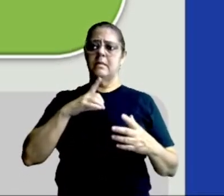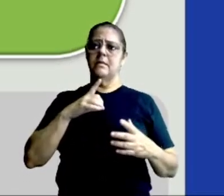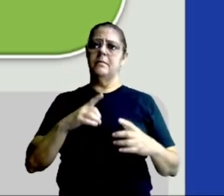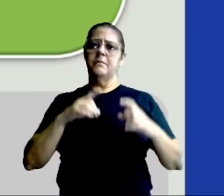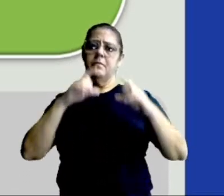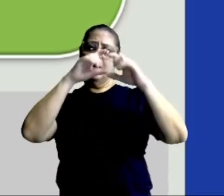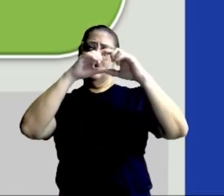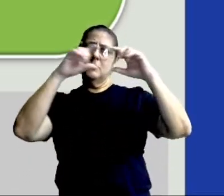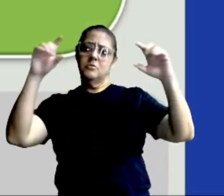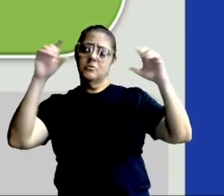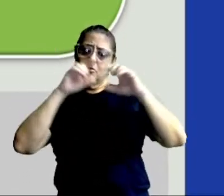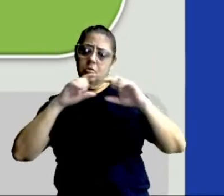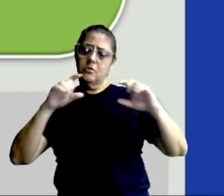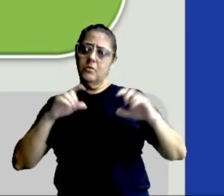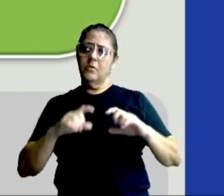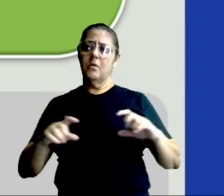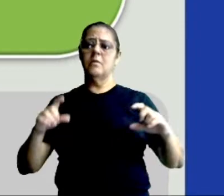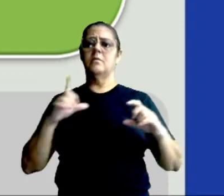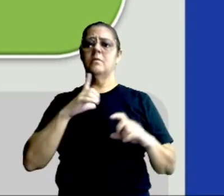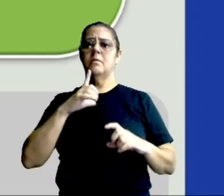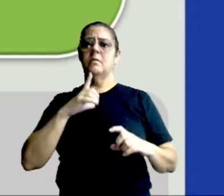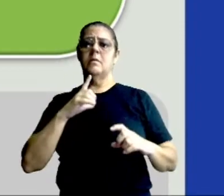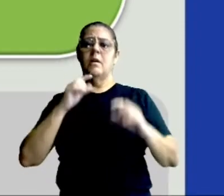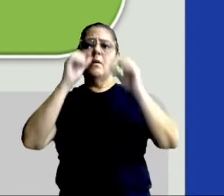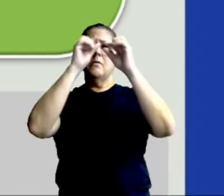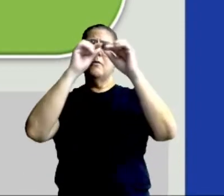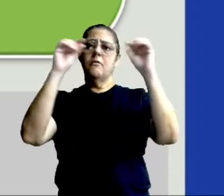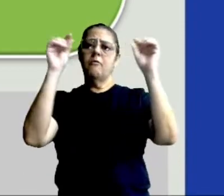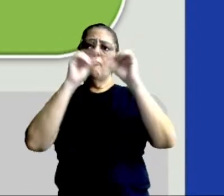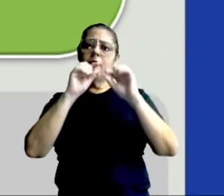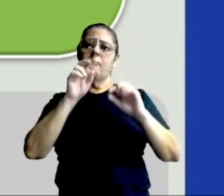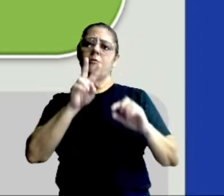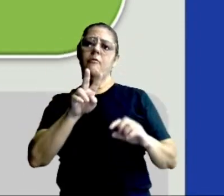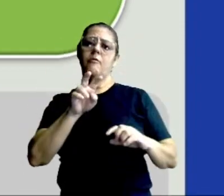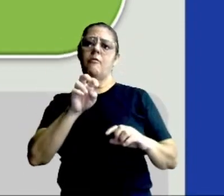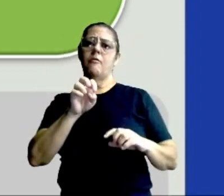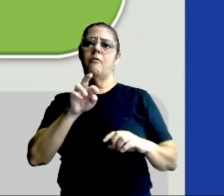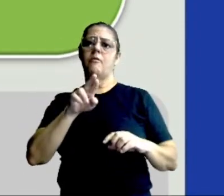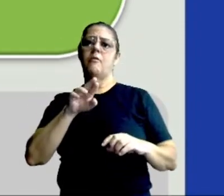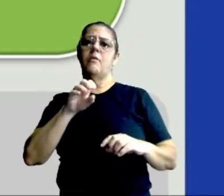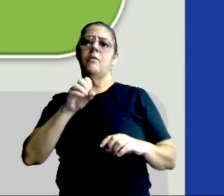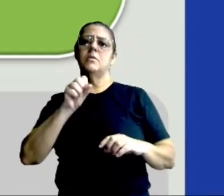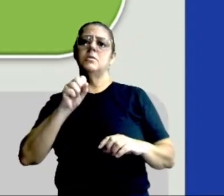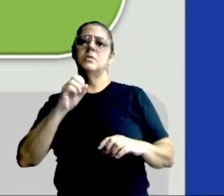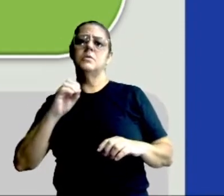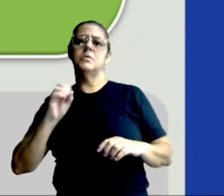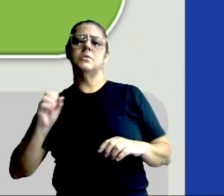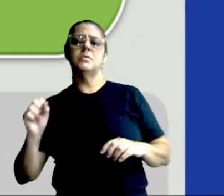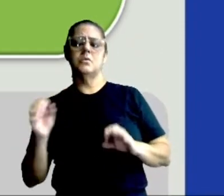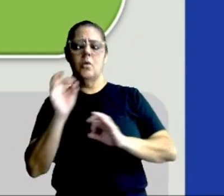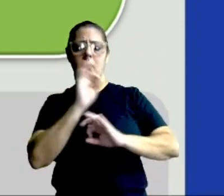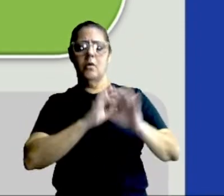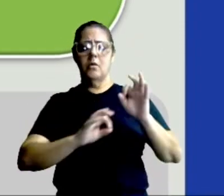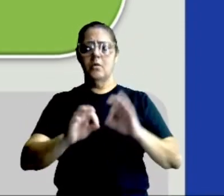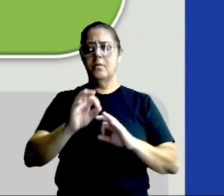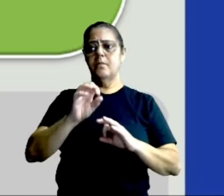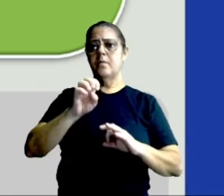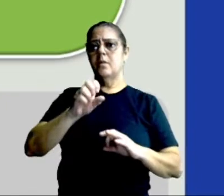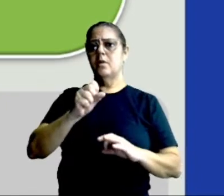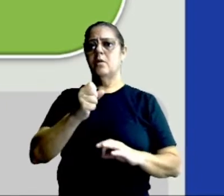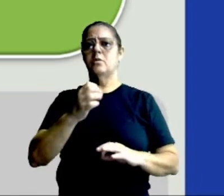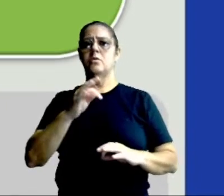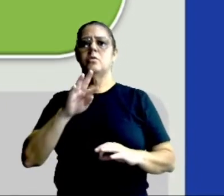estrofes e versos tão anota esse ponto aí os textos em forma de poesia são organizadas em